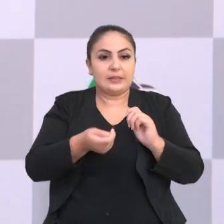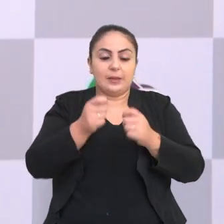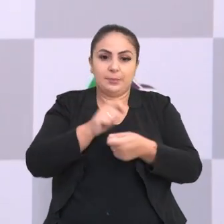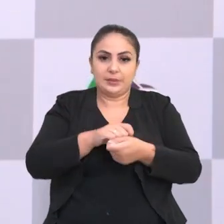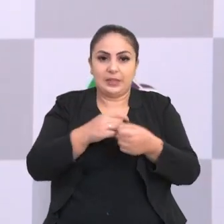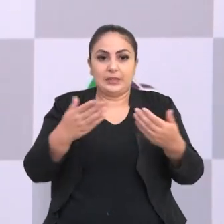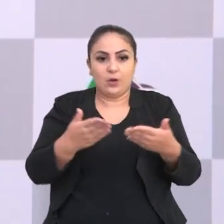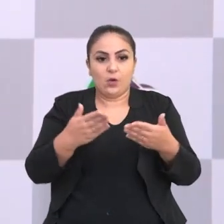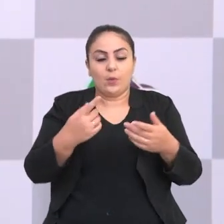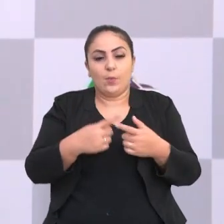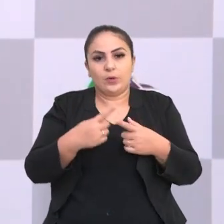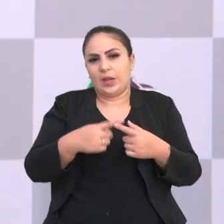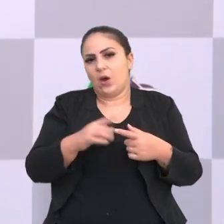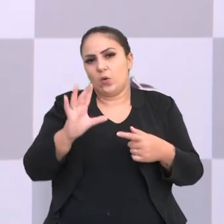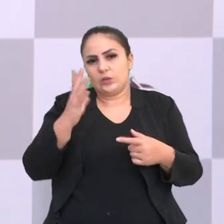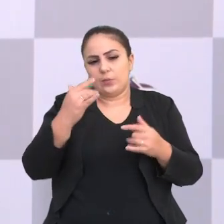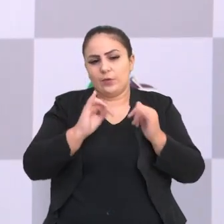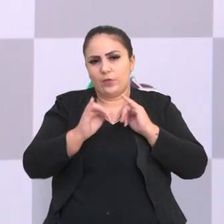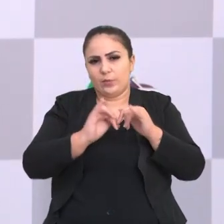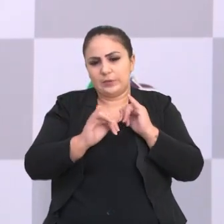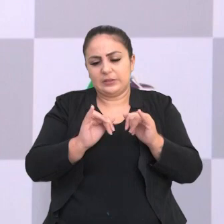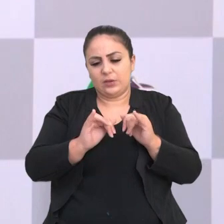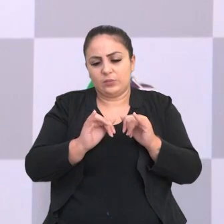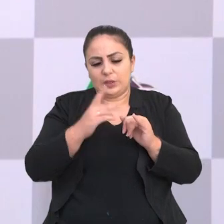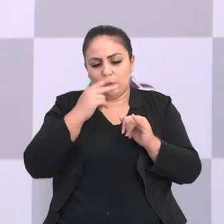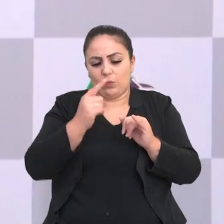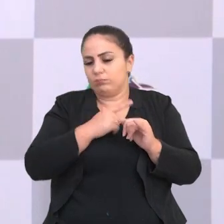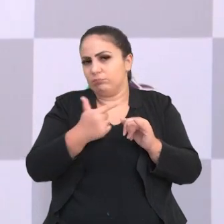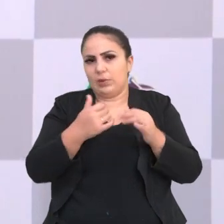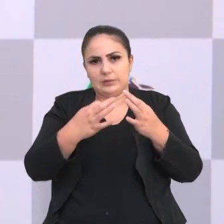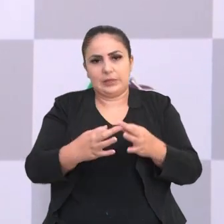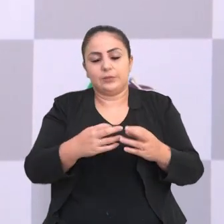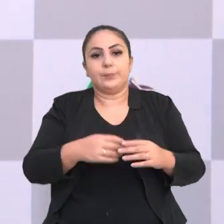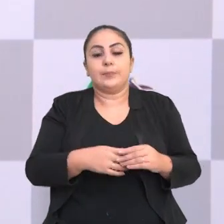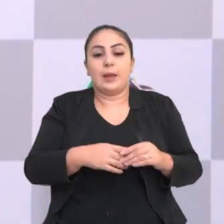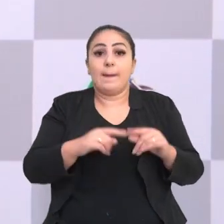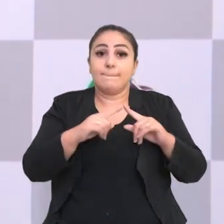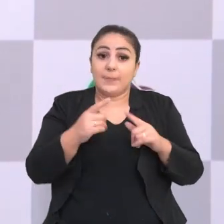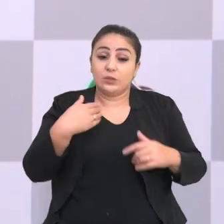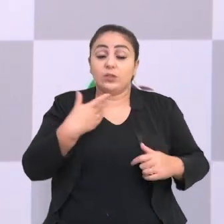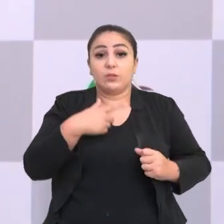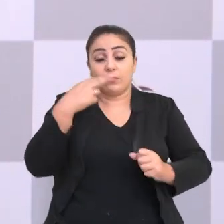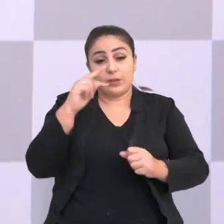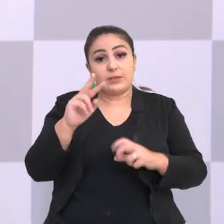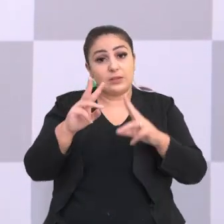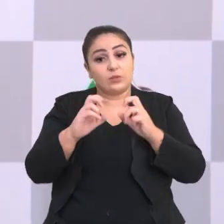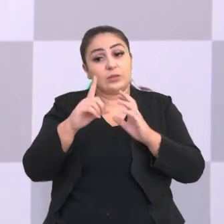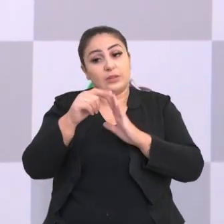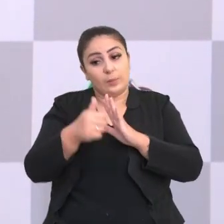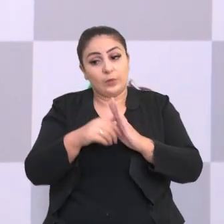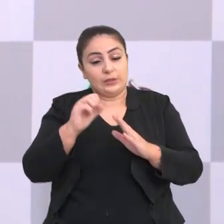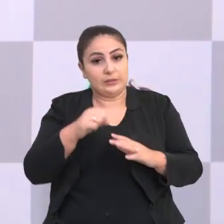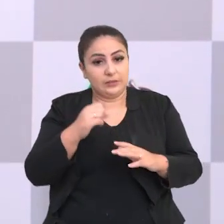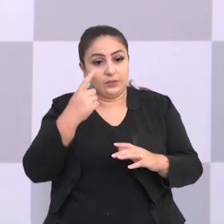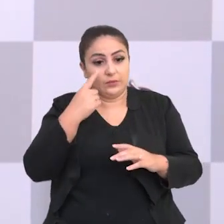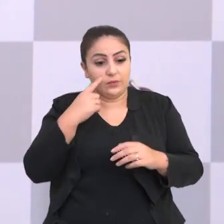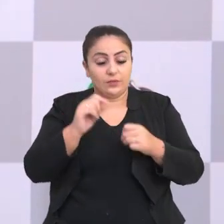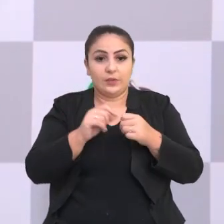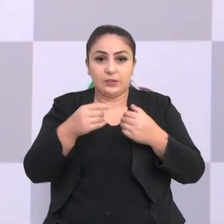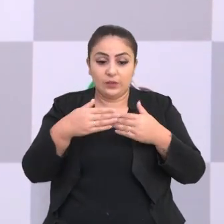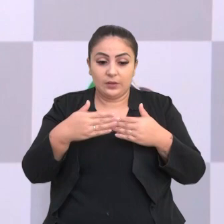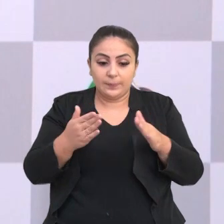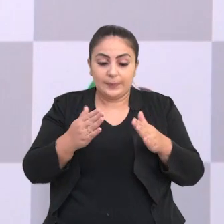ser adaptada ali, porque houve alguma informação assim que não está bem correta. Então nós vamos ver essa parte, depois aí é